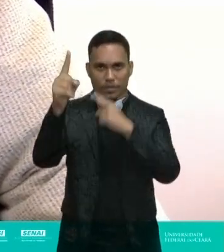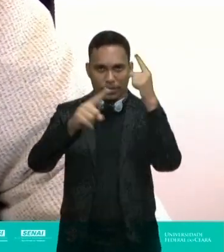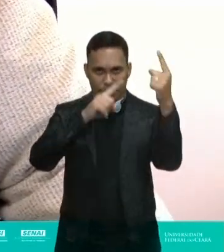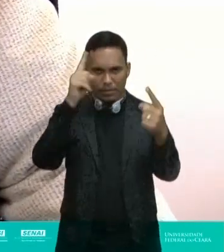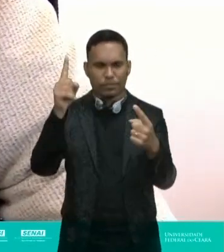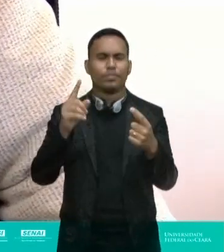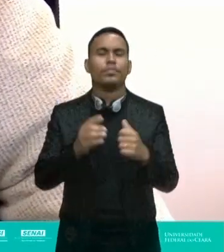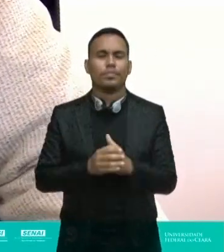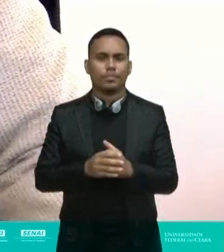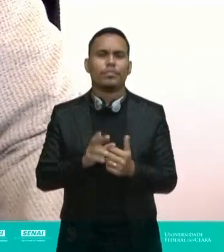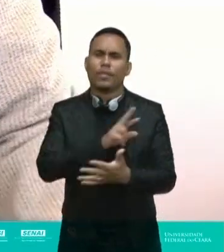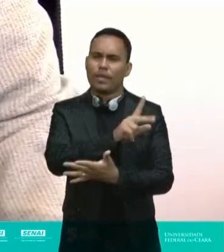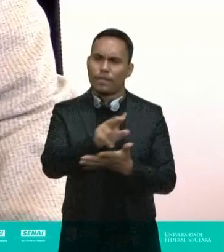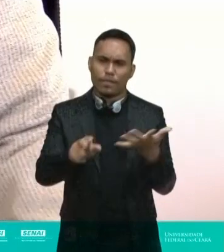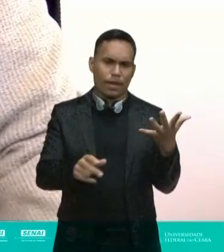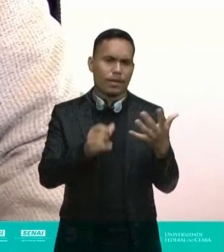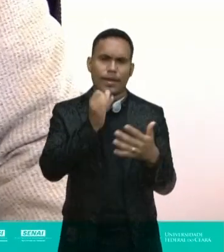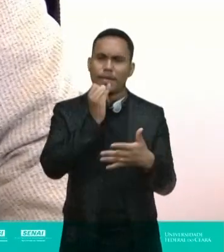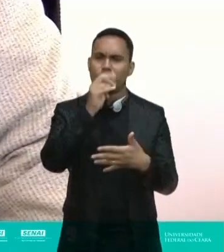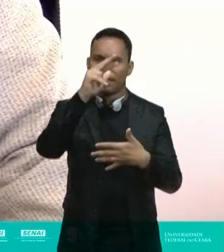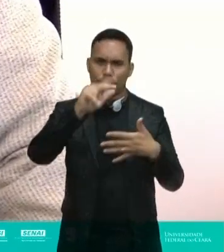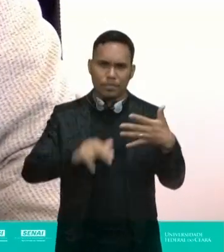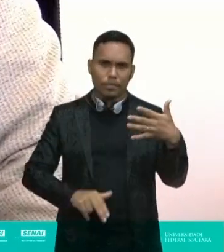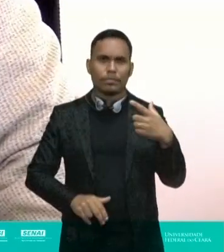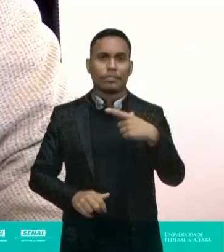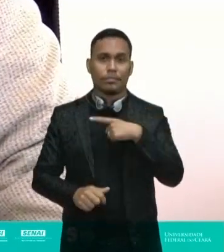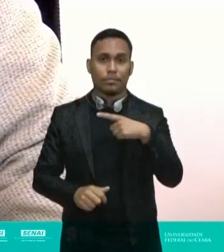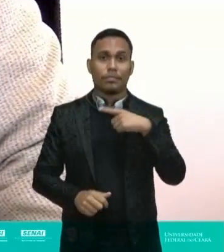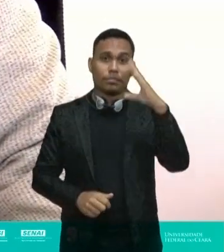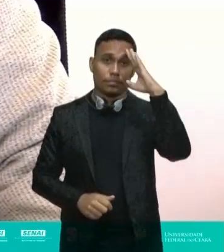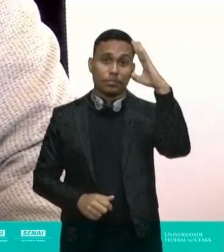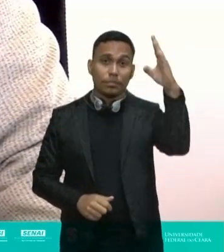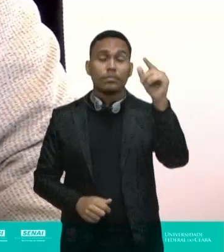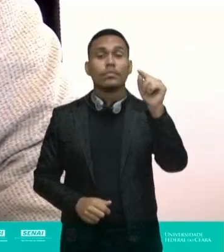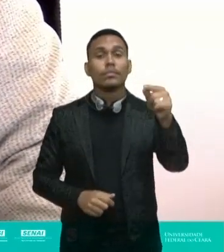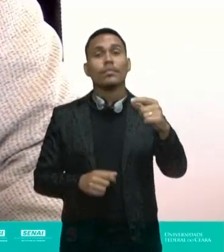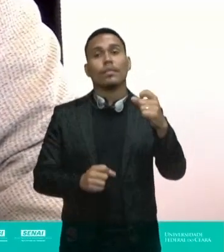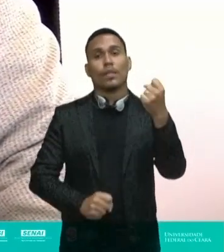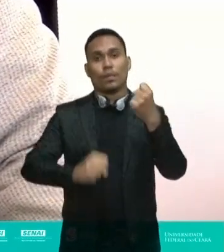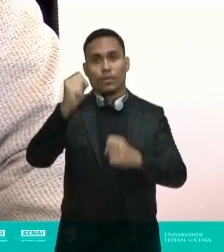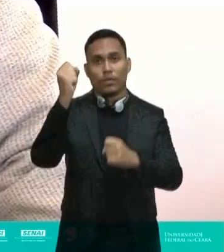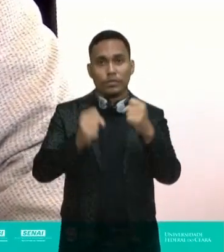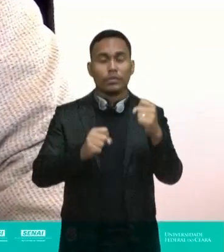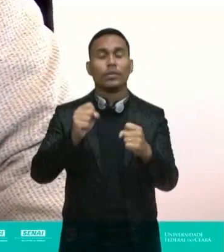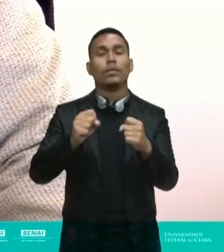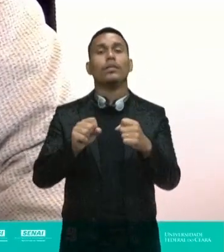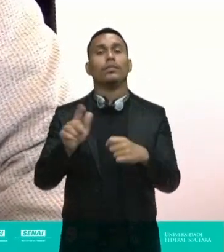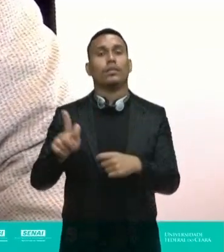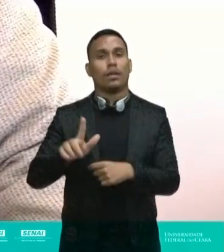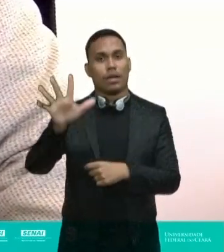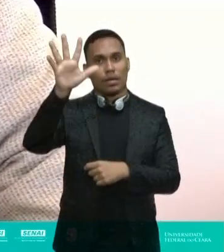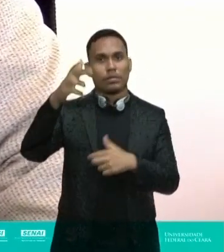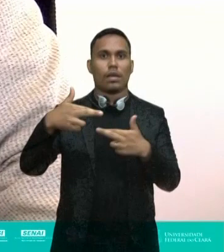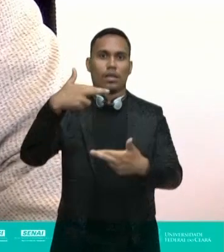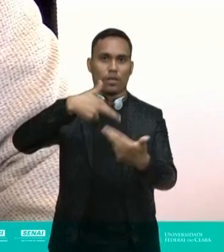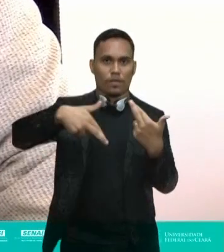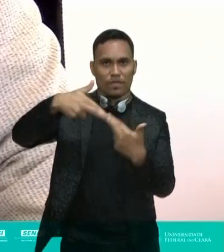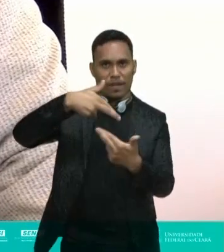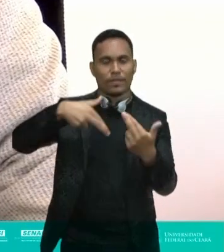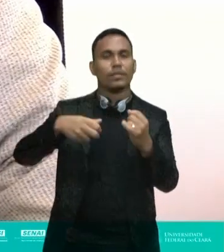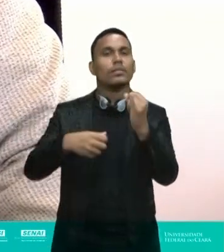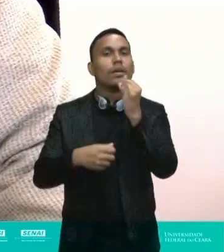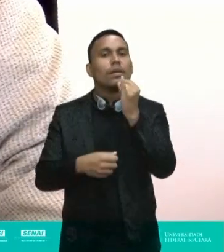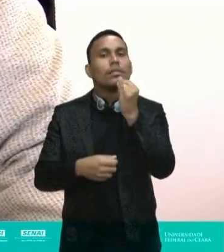outros. Nesta perspectiva, merece particular destaque a aposta na produção e incorporação de gases renováveis, como o hidrogênio e